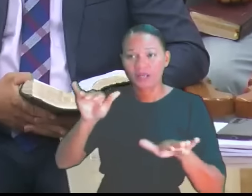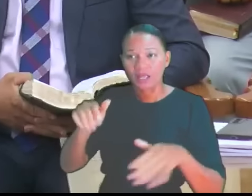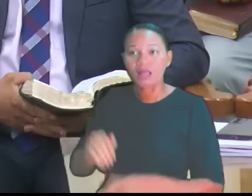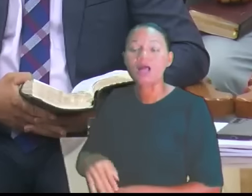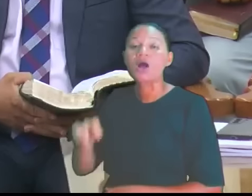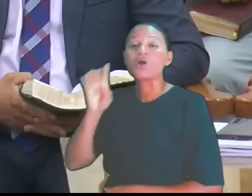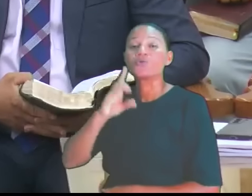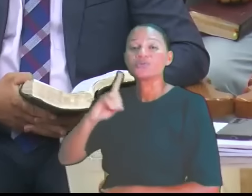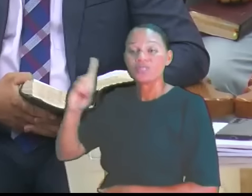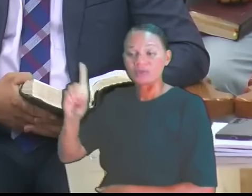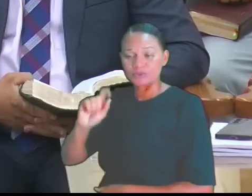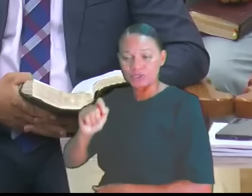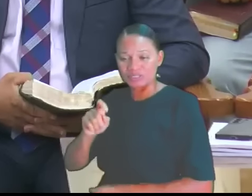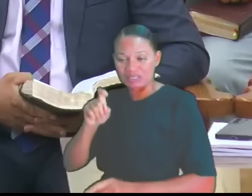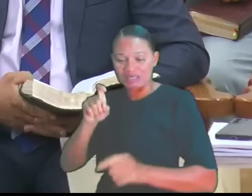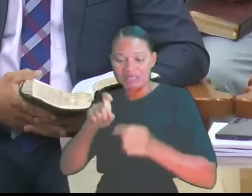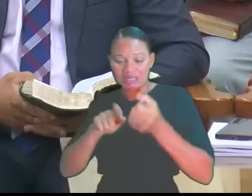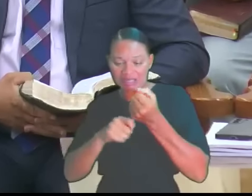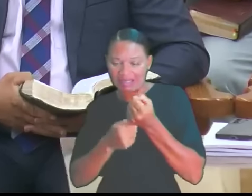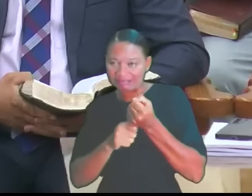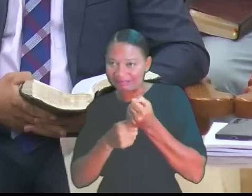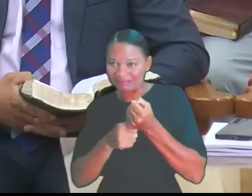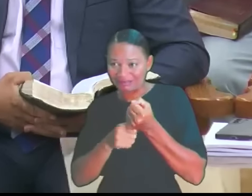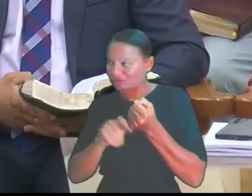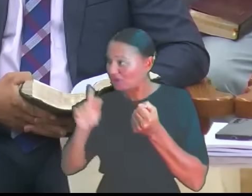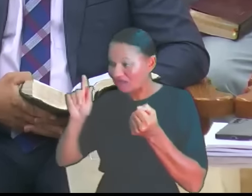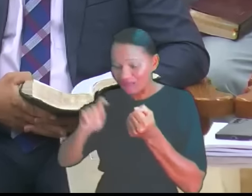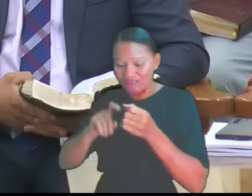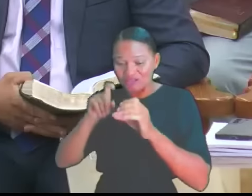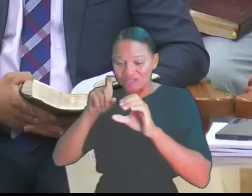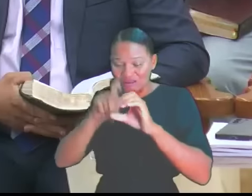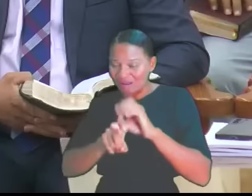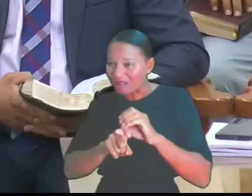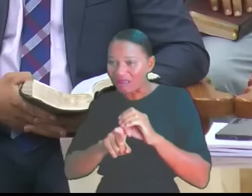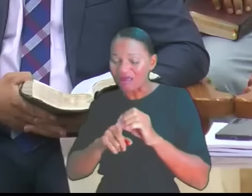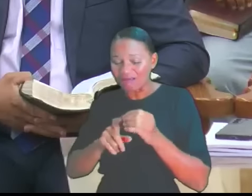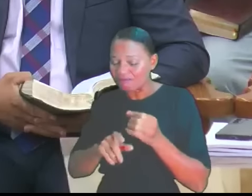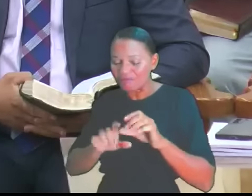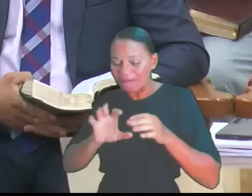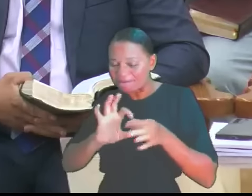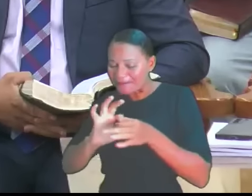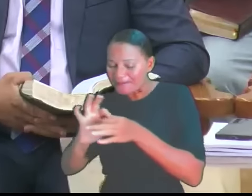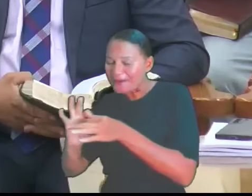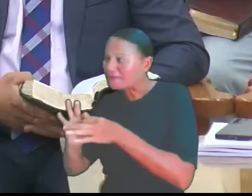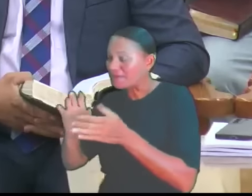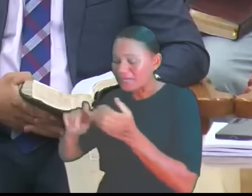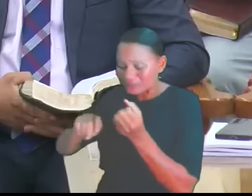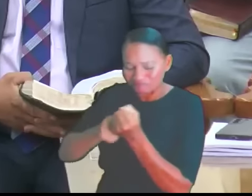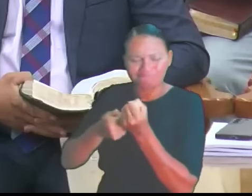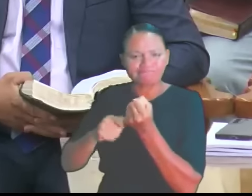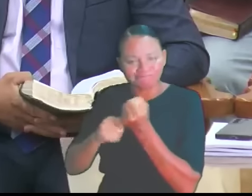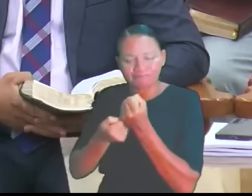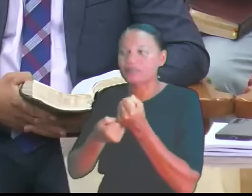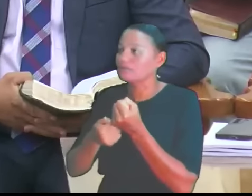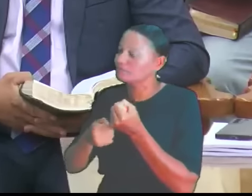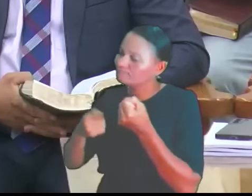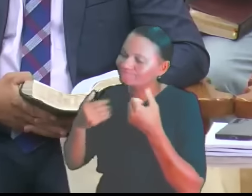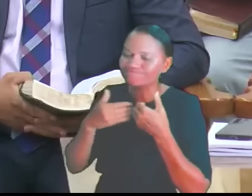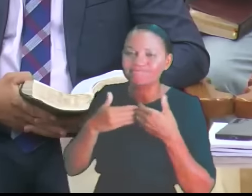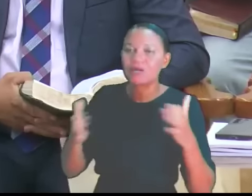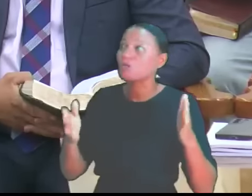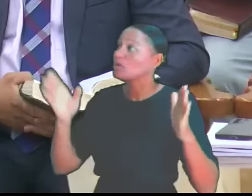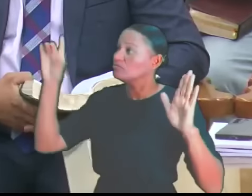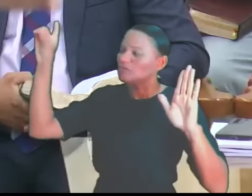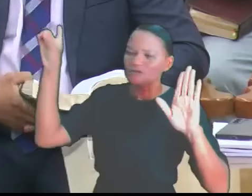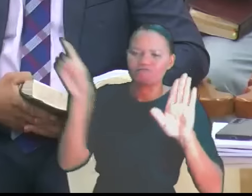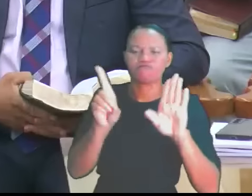tem cadeado, mas a chave quem tem é ele. Ele é o leão da tribo de Judá, ele tem a chave na mão. Quando ele abre, ninguém